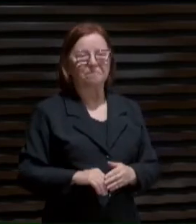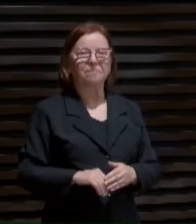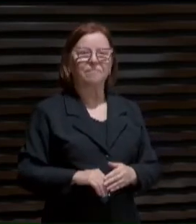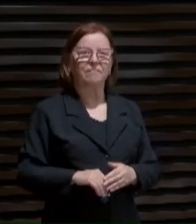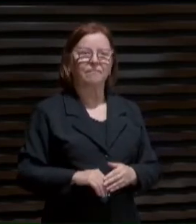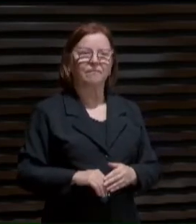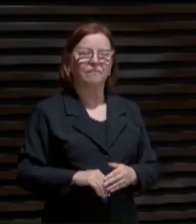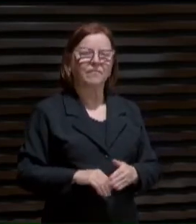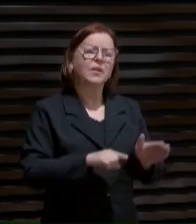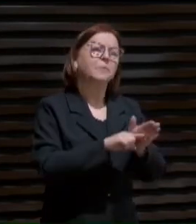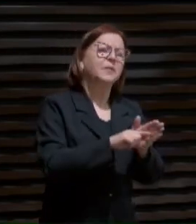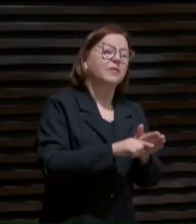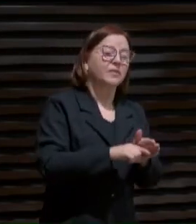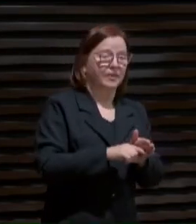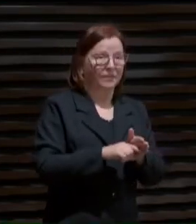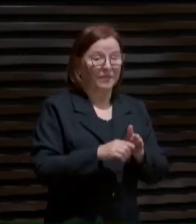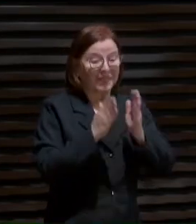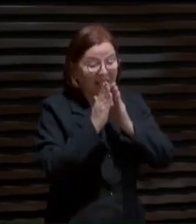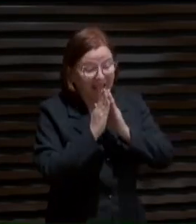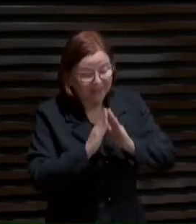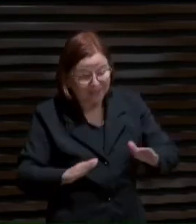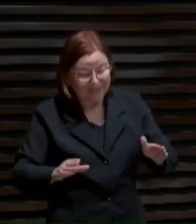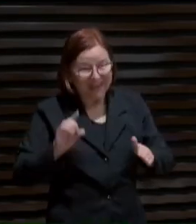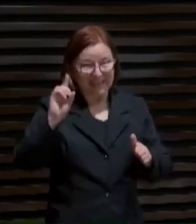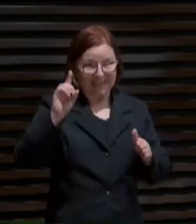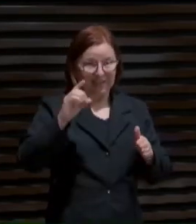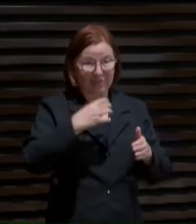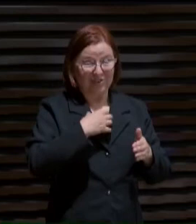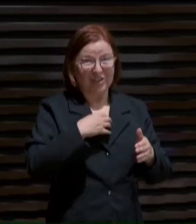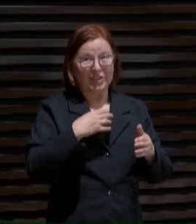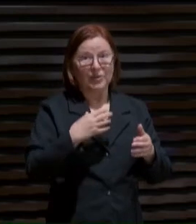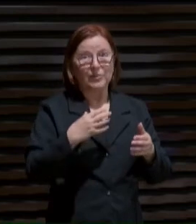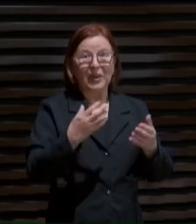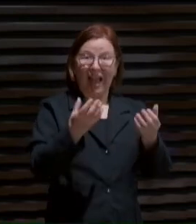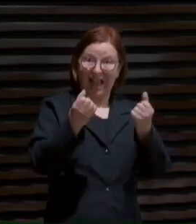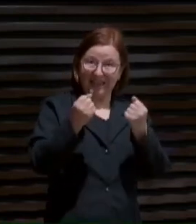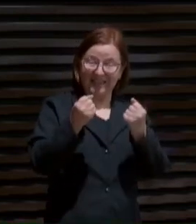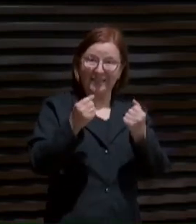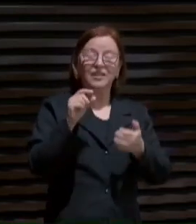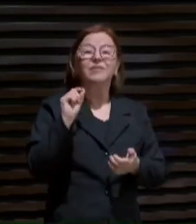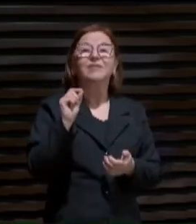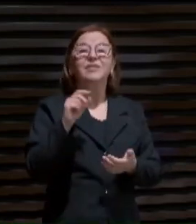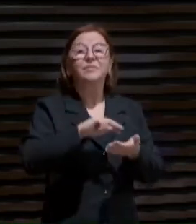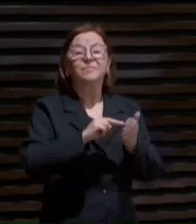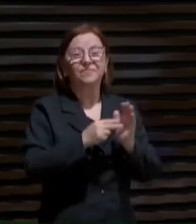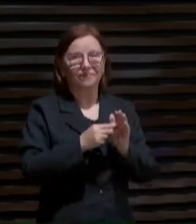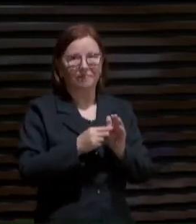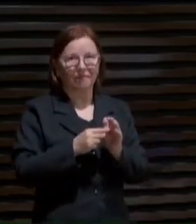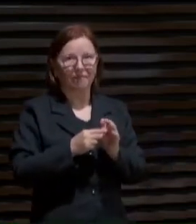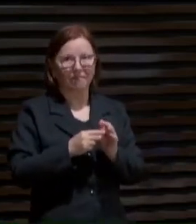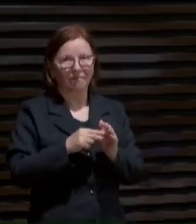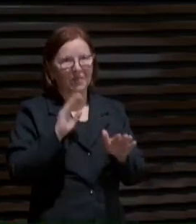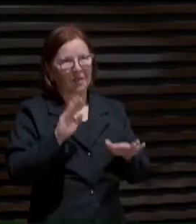é adorar a Deus de modo aceitável o agradável muitos pensam que adoração se resume